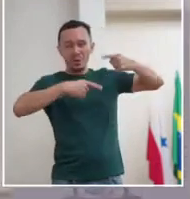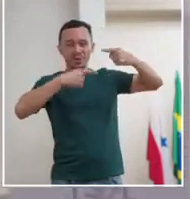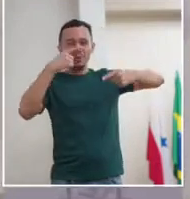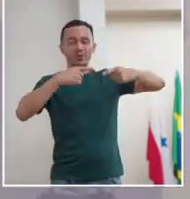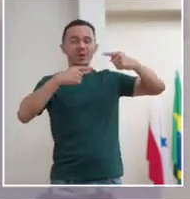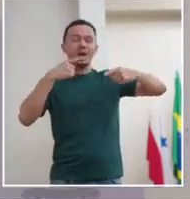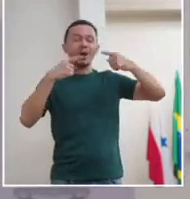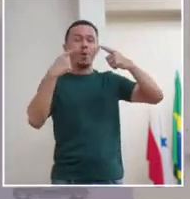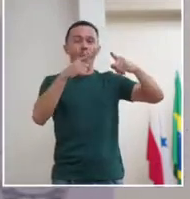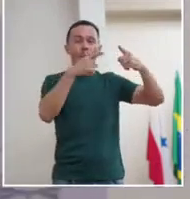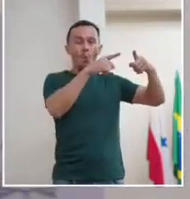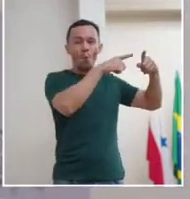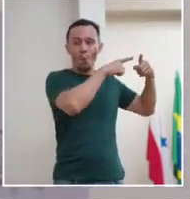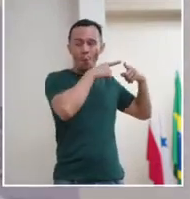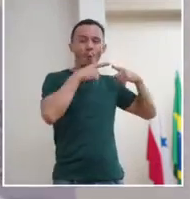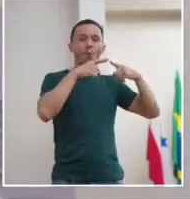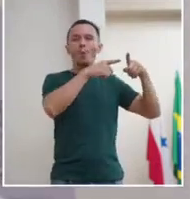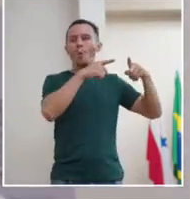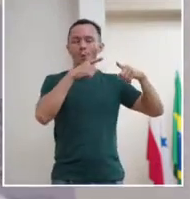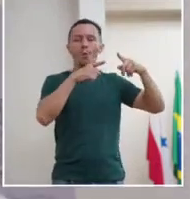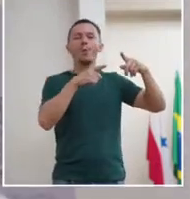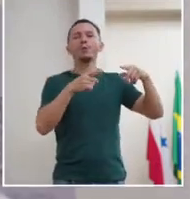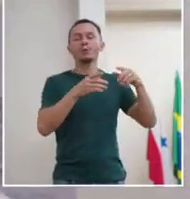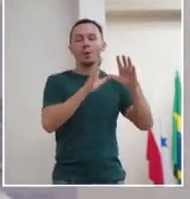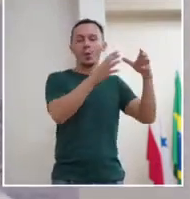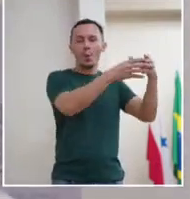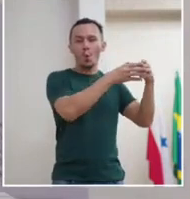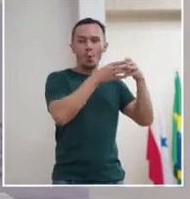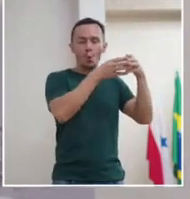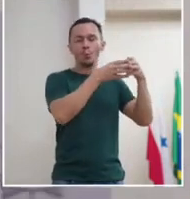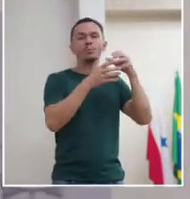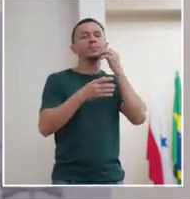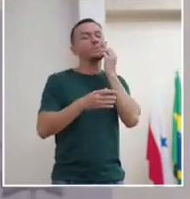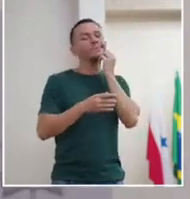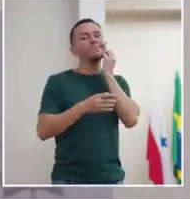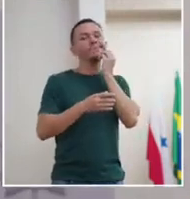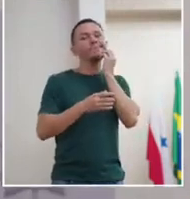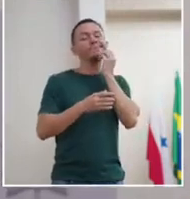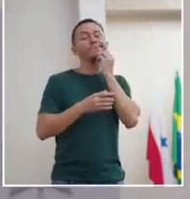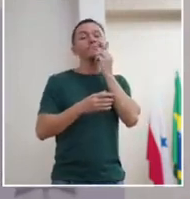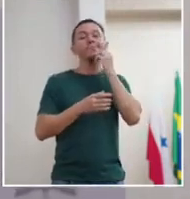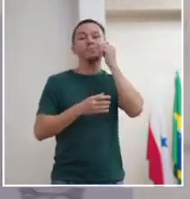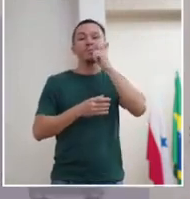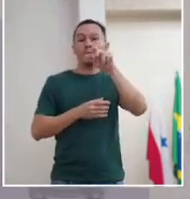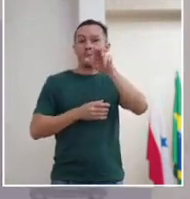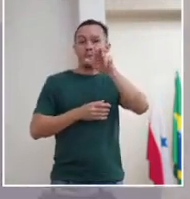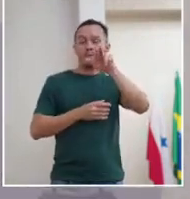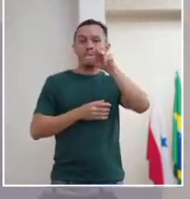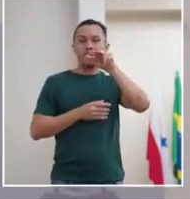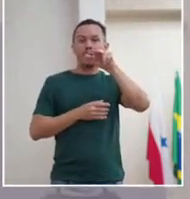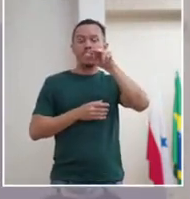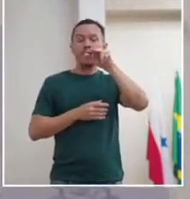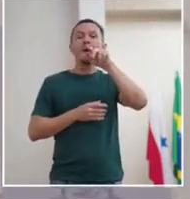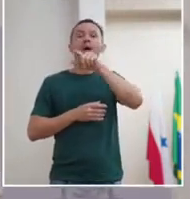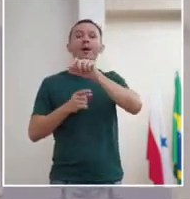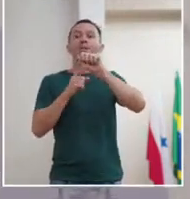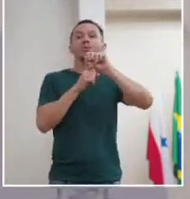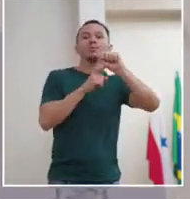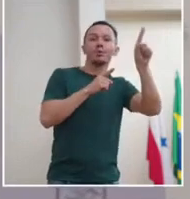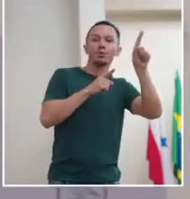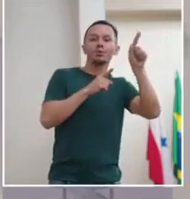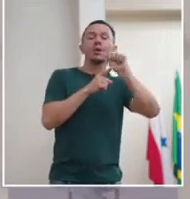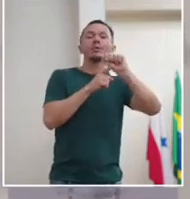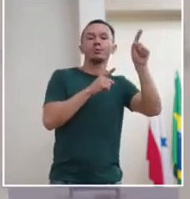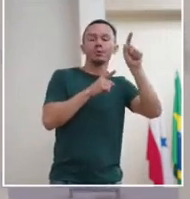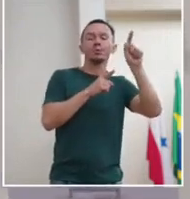e antissemitas. A prova disso é que a irmã de Berta seria extraditada do Brasil em 1935, acusada de terrorismo pelo